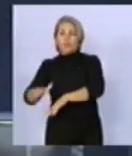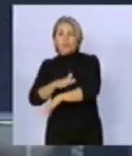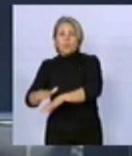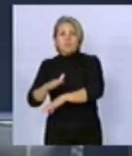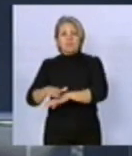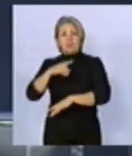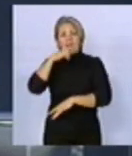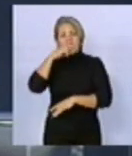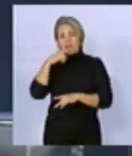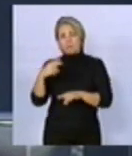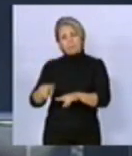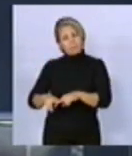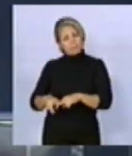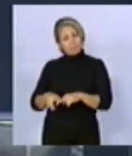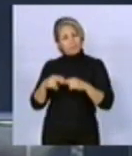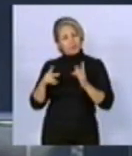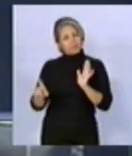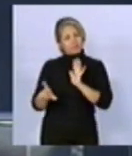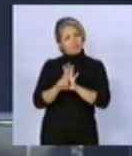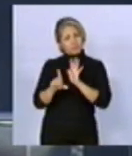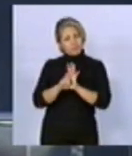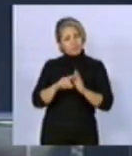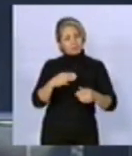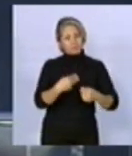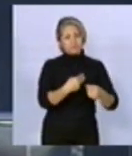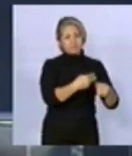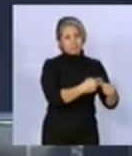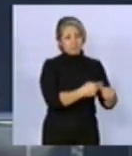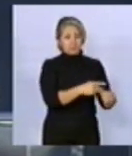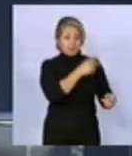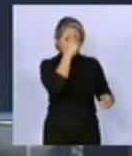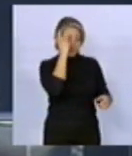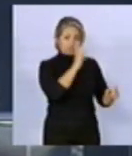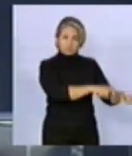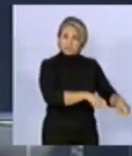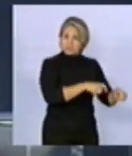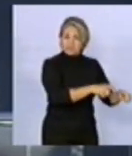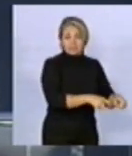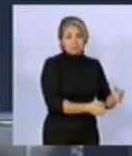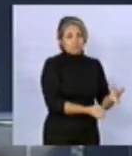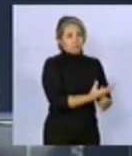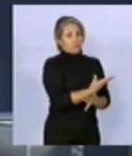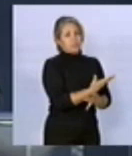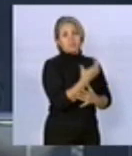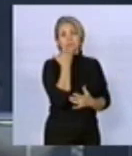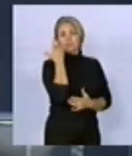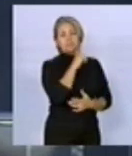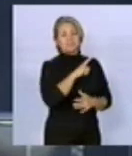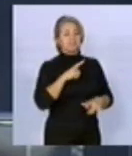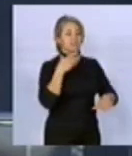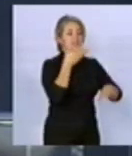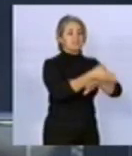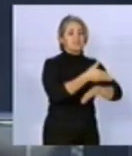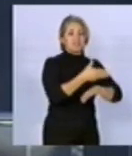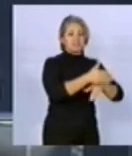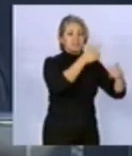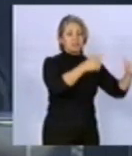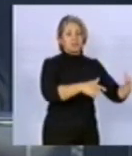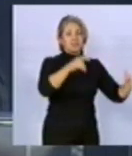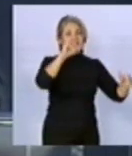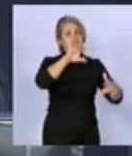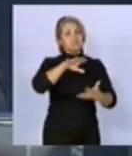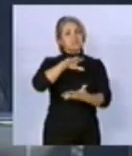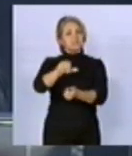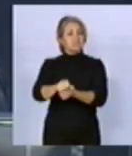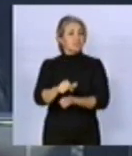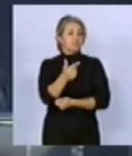por conta de uma lei é municipal esse produtor realmente não não vai ter acesso aos mercados internacionais não